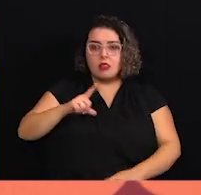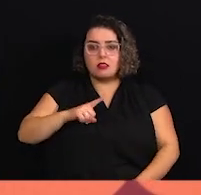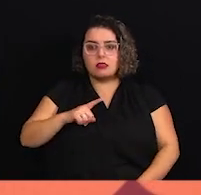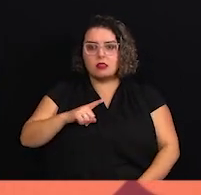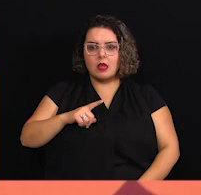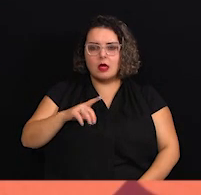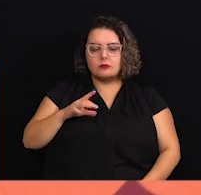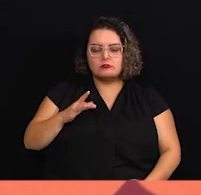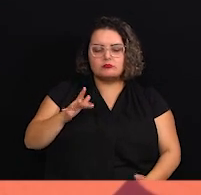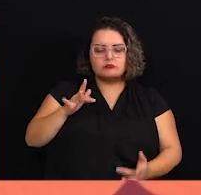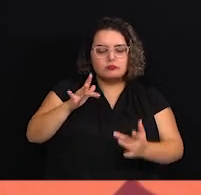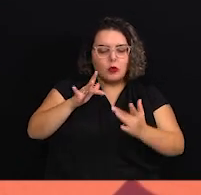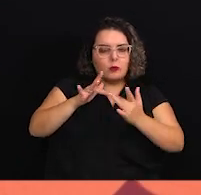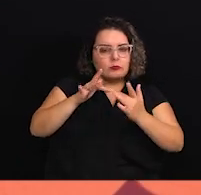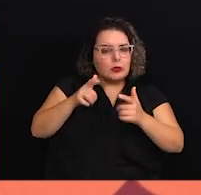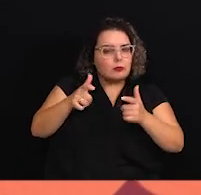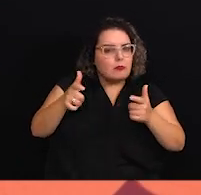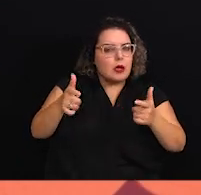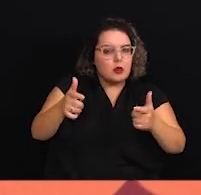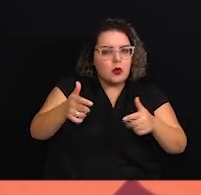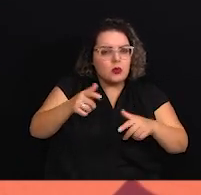em algum tipo de gênero?